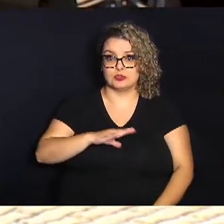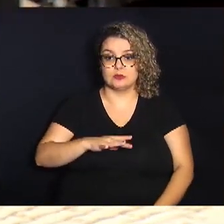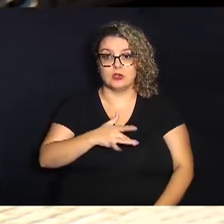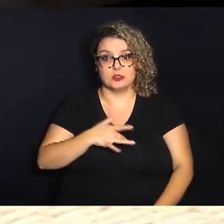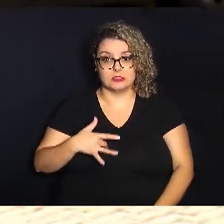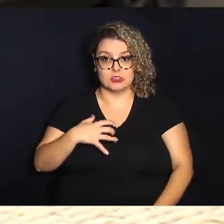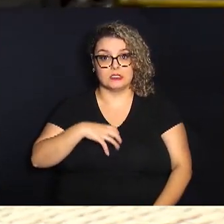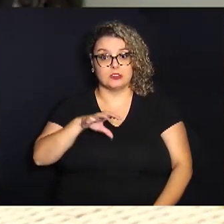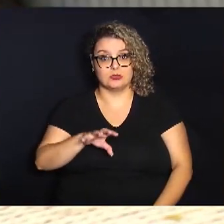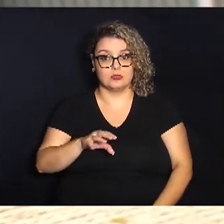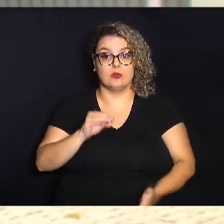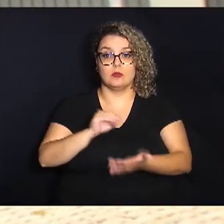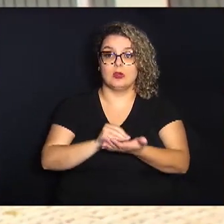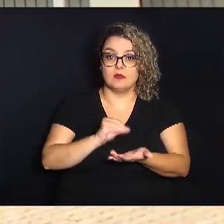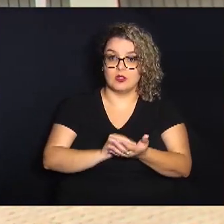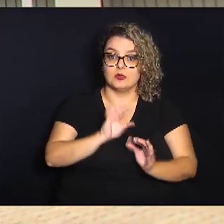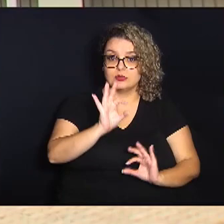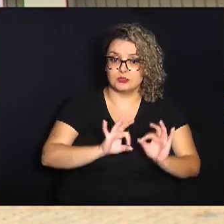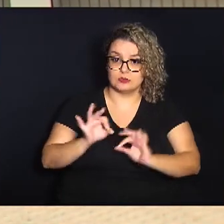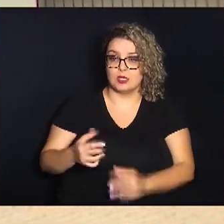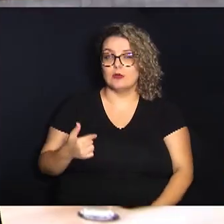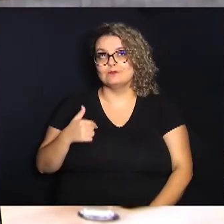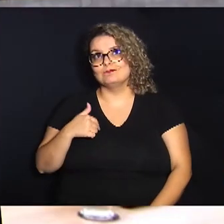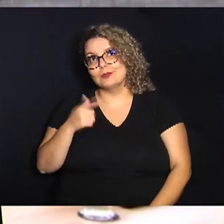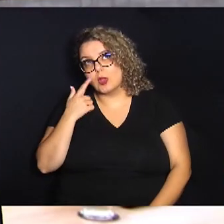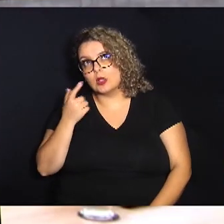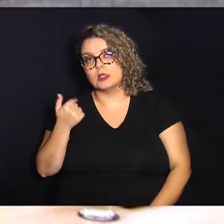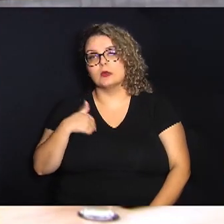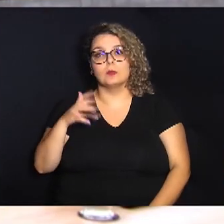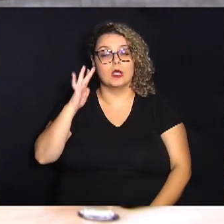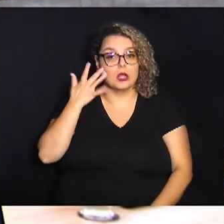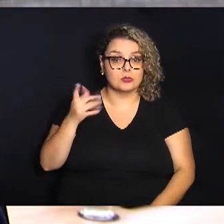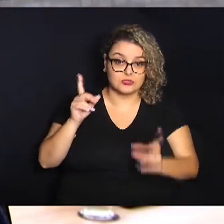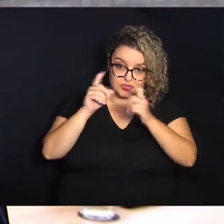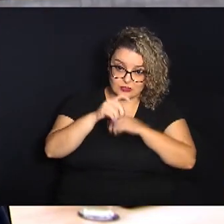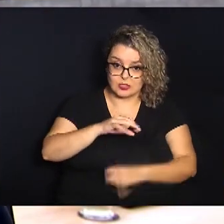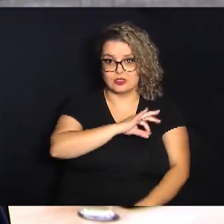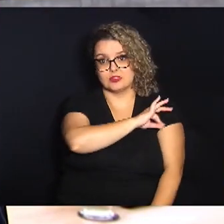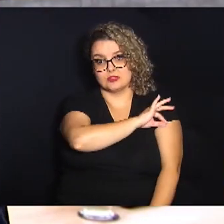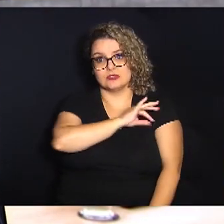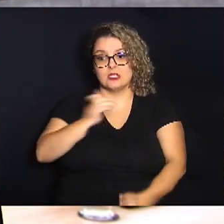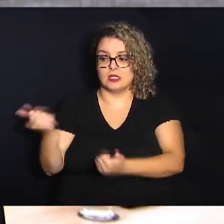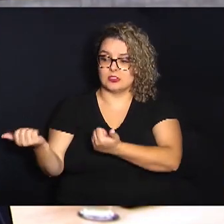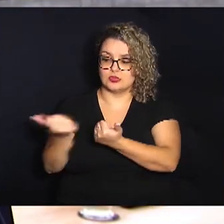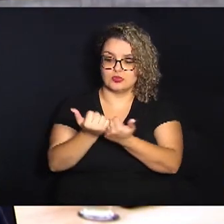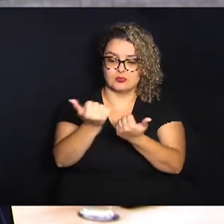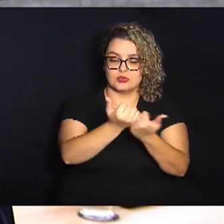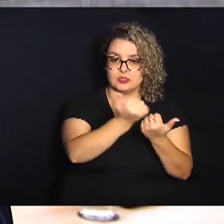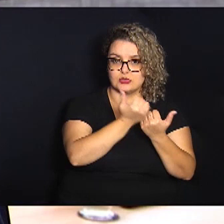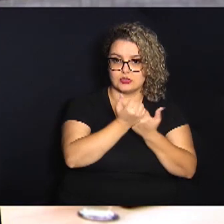situação devido à falta de planejamento. Olha, eu acho que é a dificuldade da prefeitura em repor as pessoas que